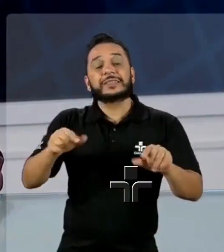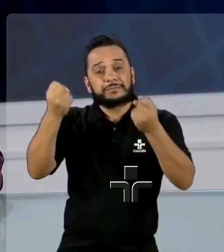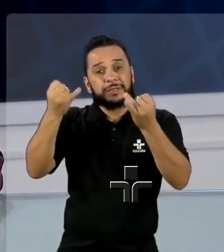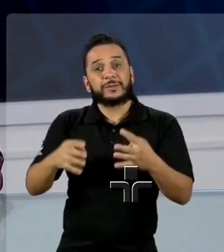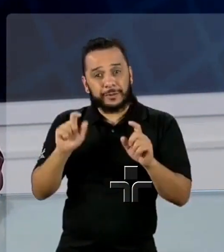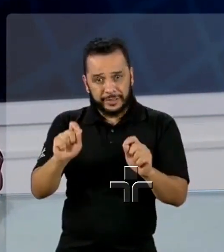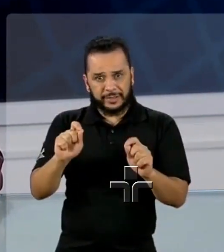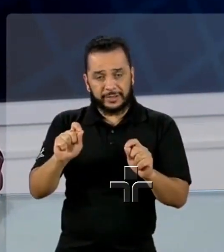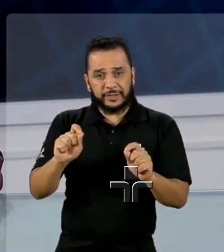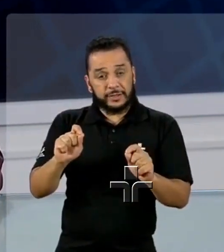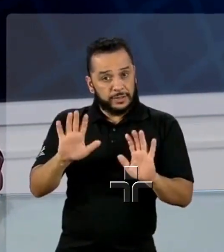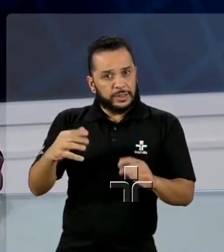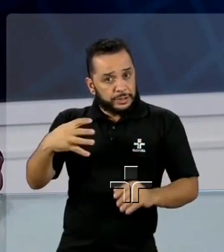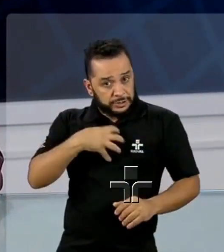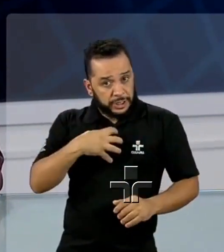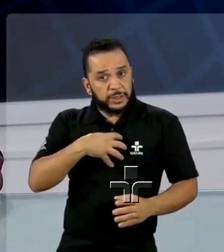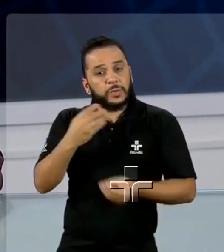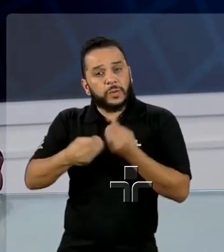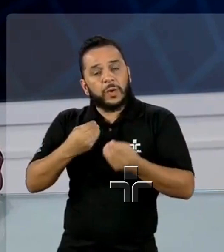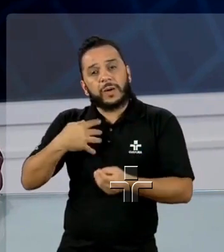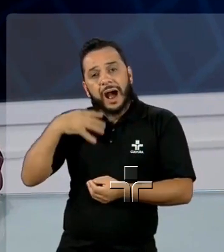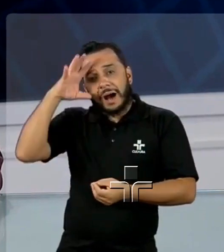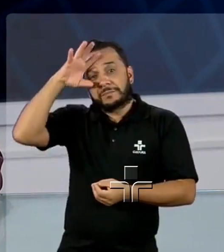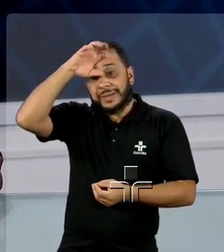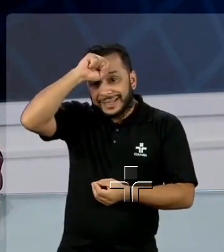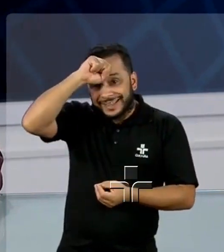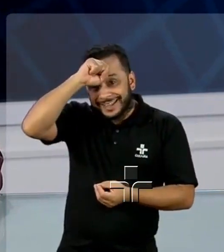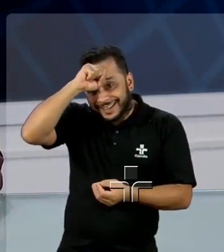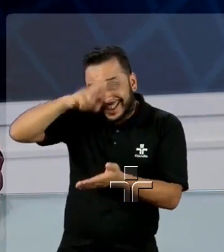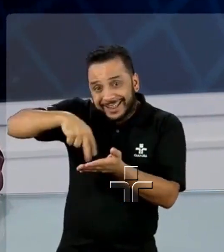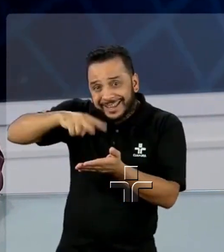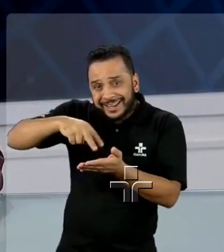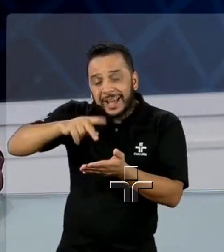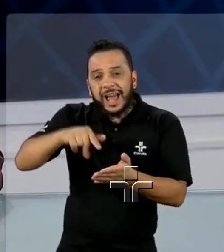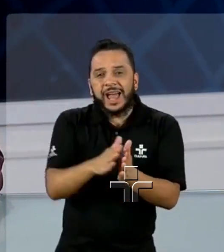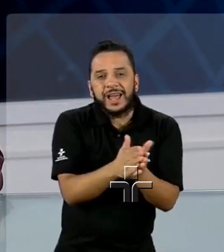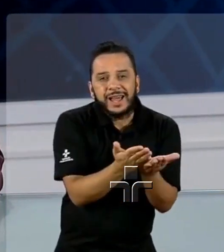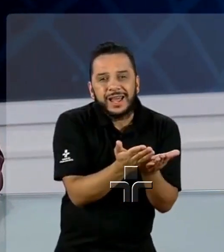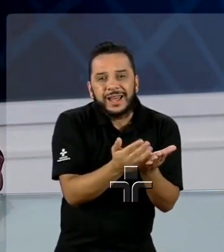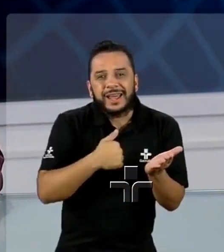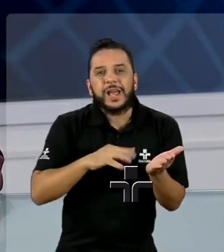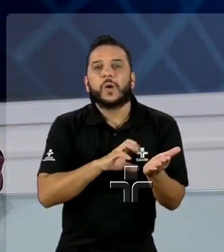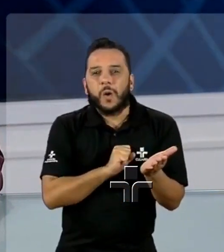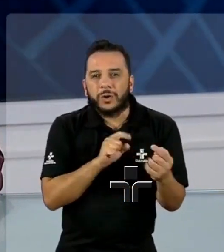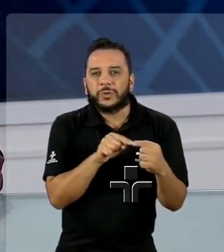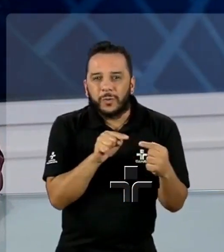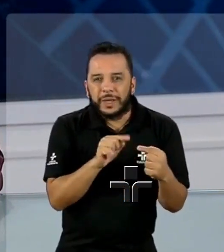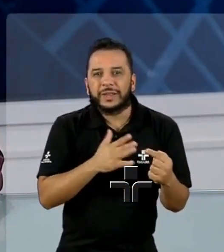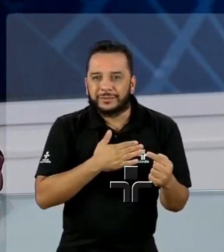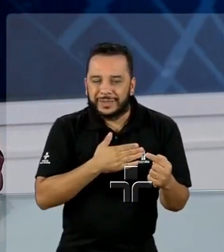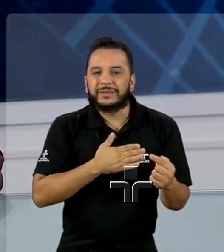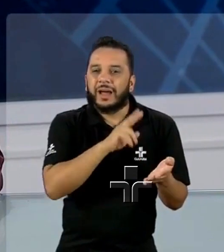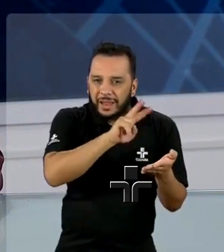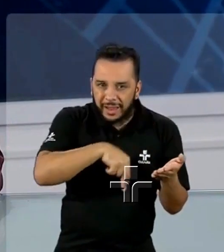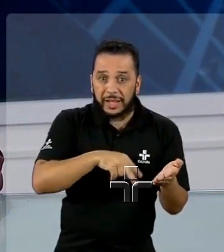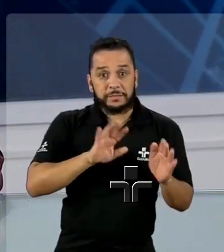disse que uma das melhores formas de você aprender a ler é você ler o que você gosta. Sim. E isso é uma coisa que atrapalha muito, porque cada vez mais a gente